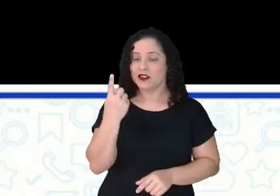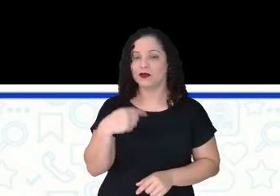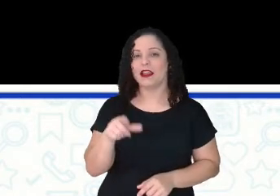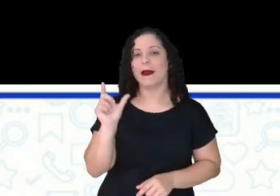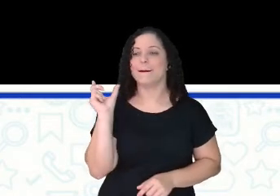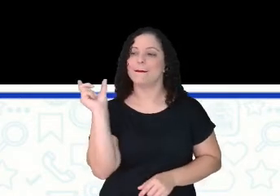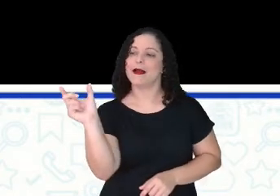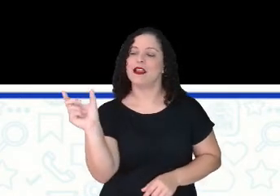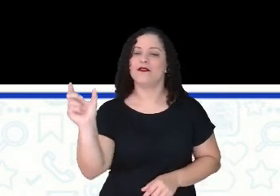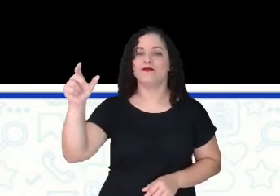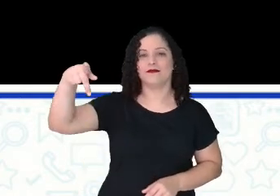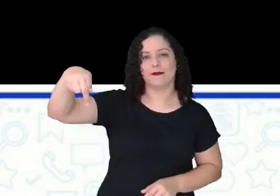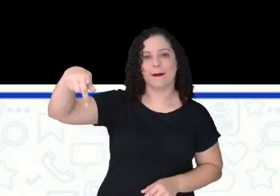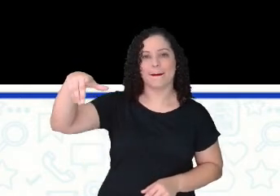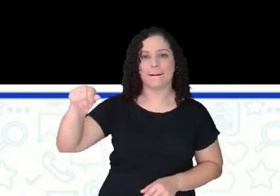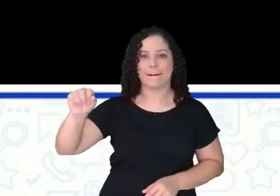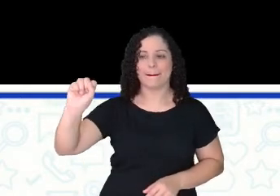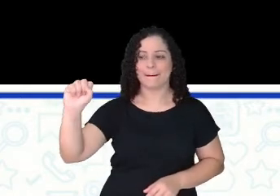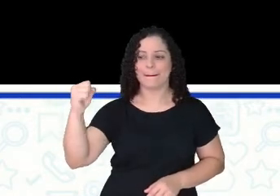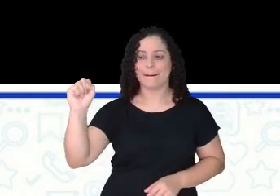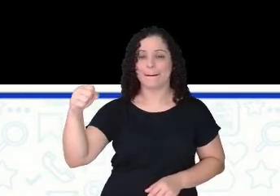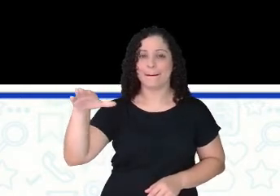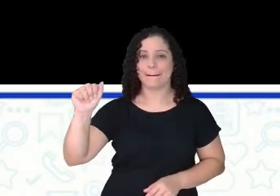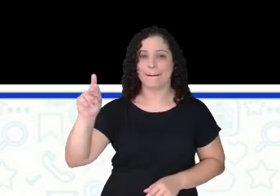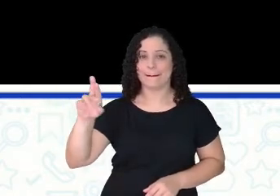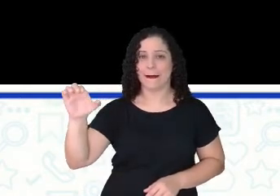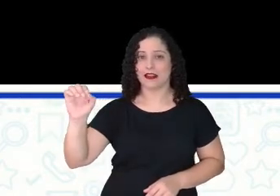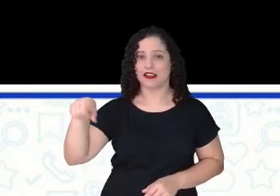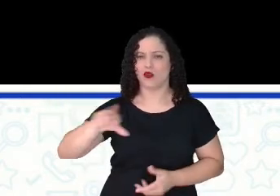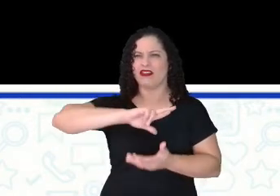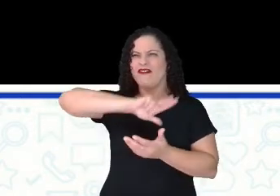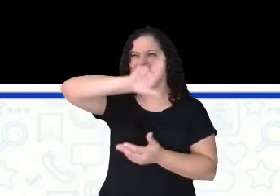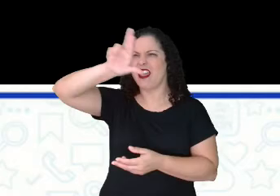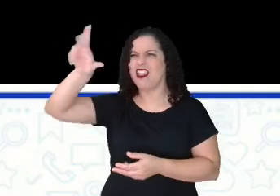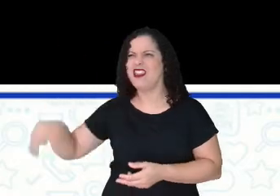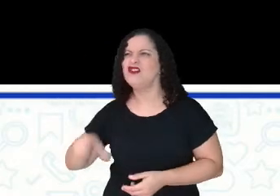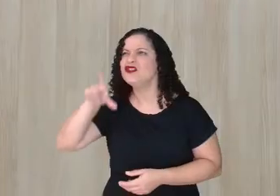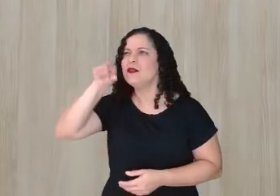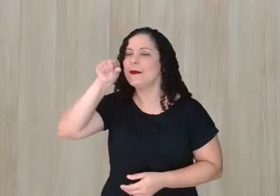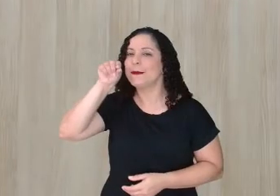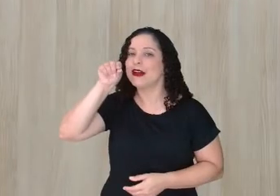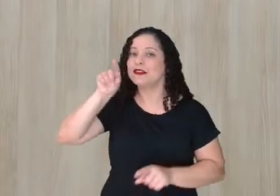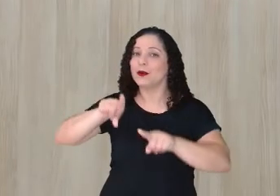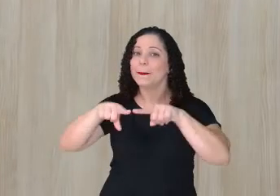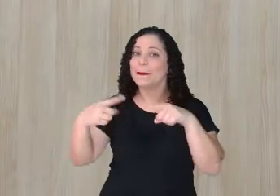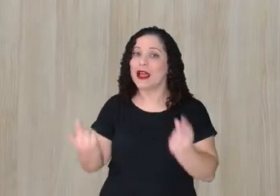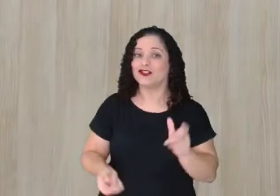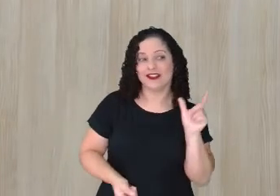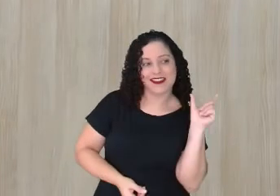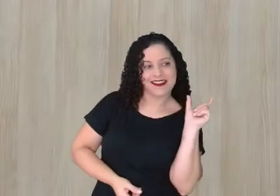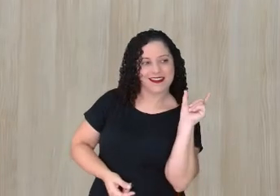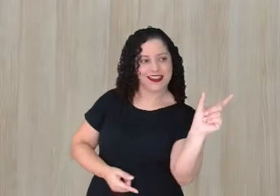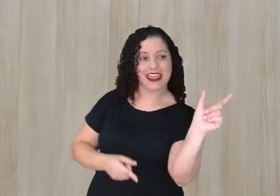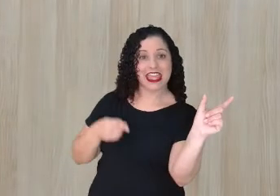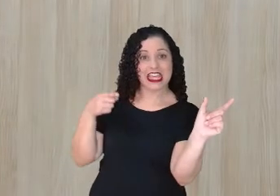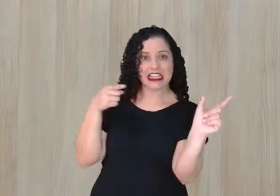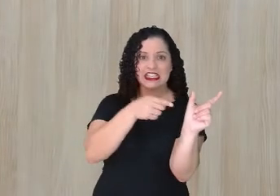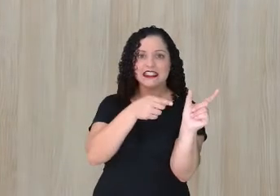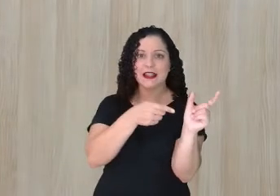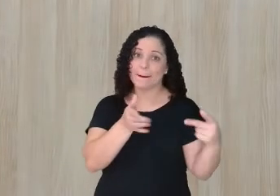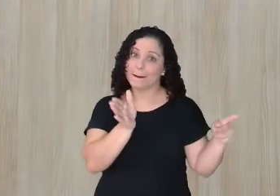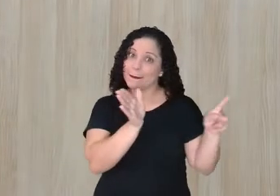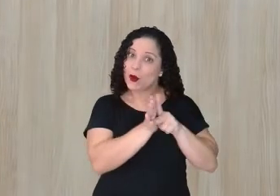que representa, não é, todos os tipos de pássaros, e o canário, que é o hipônimo,